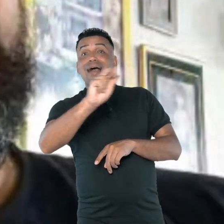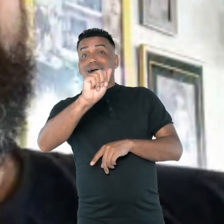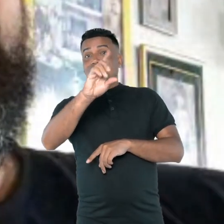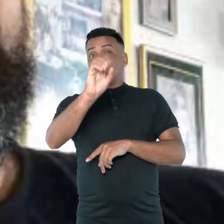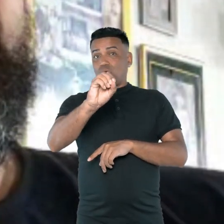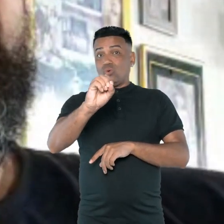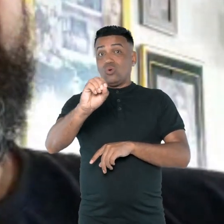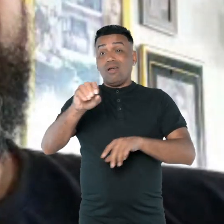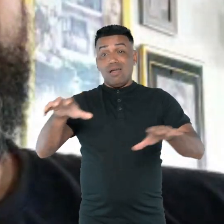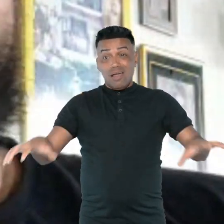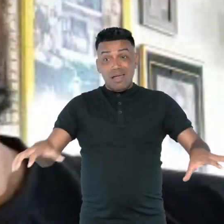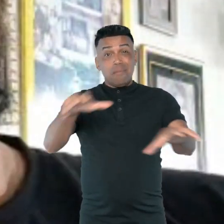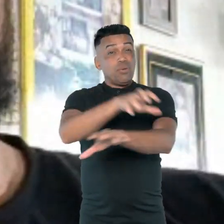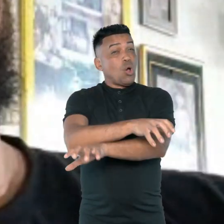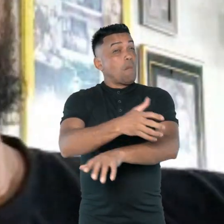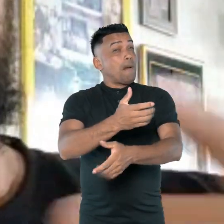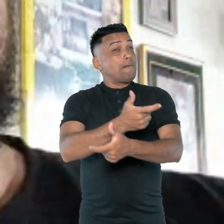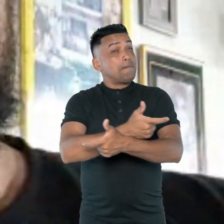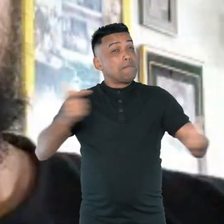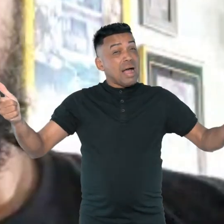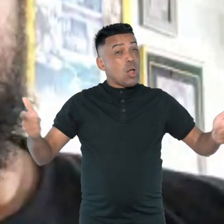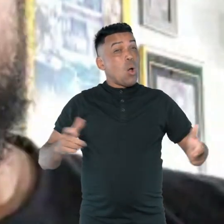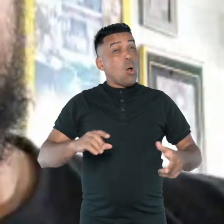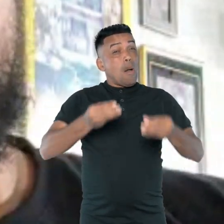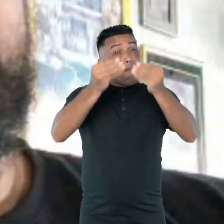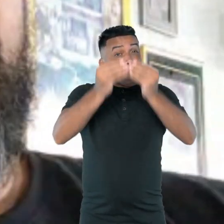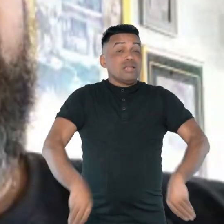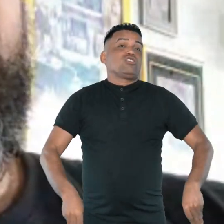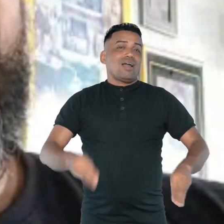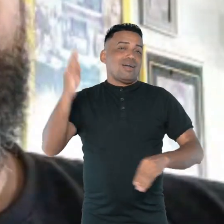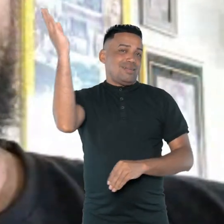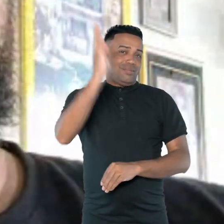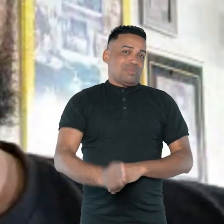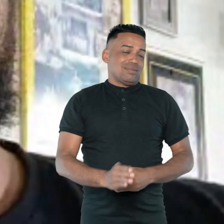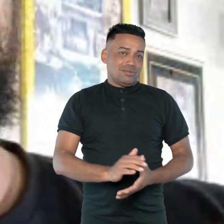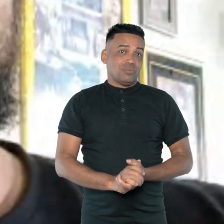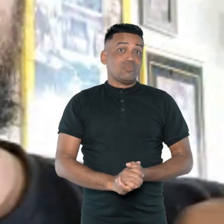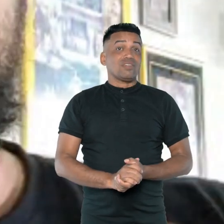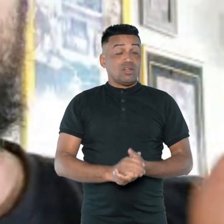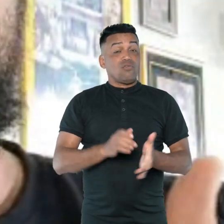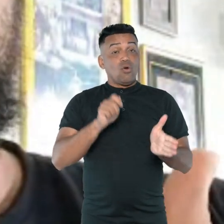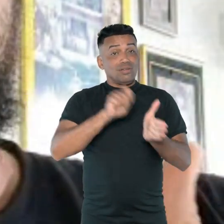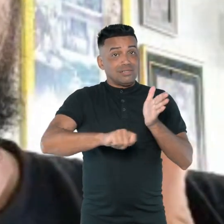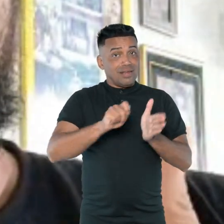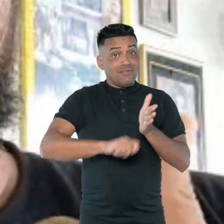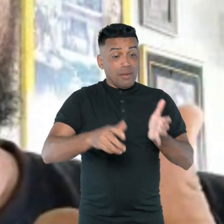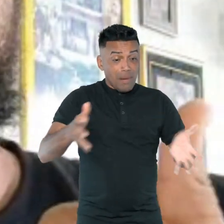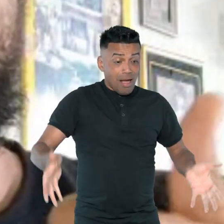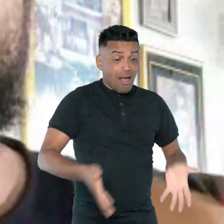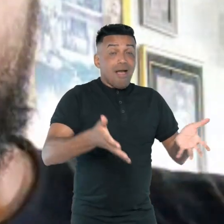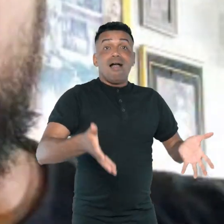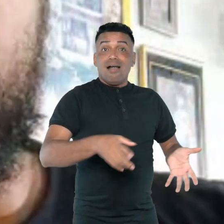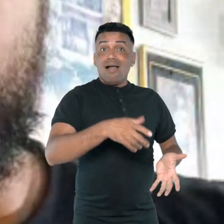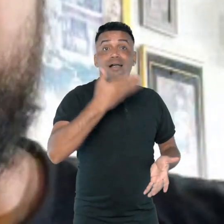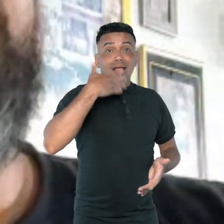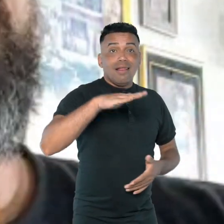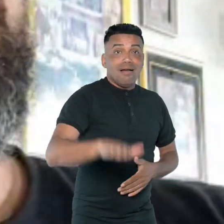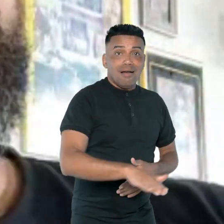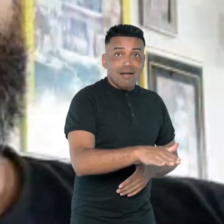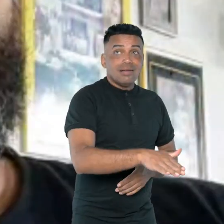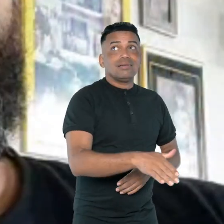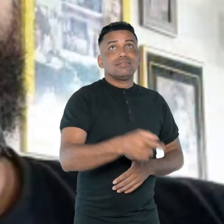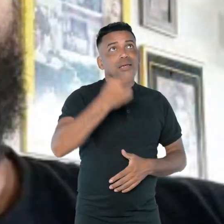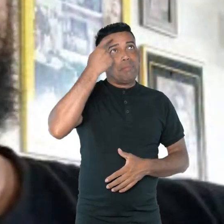país. E aí eu pensei, vou escrever para essa criança barranqueira, estimulando-a a pensar no